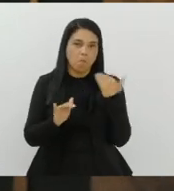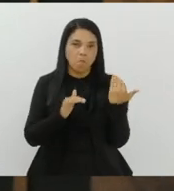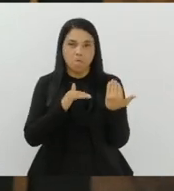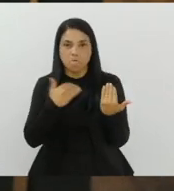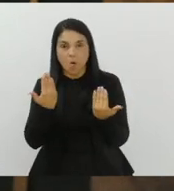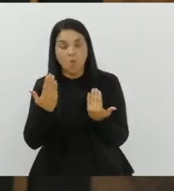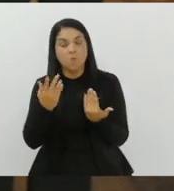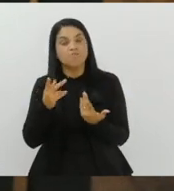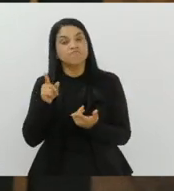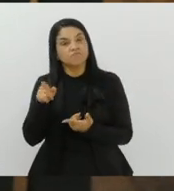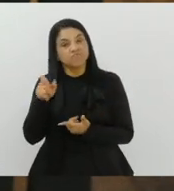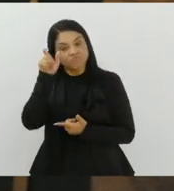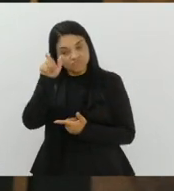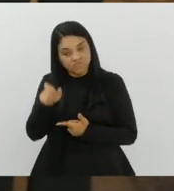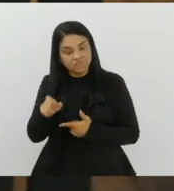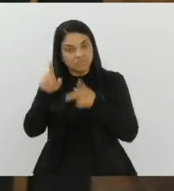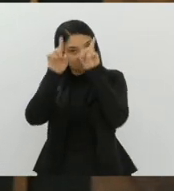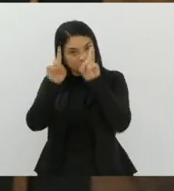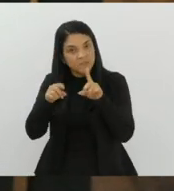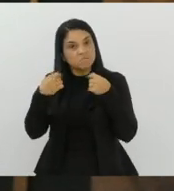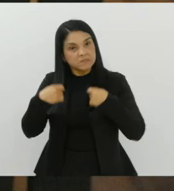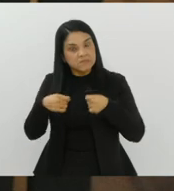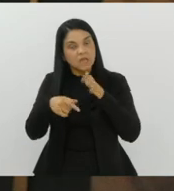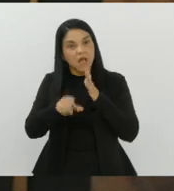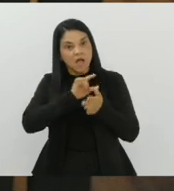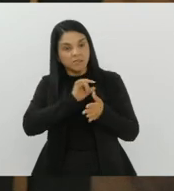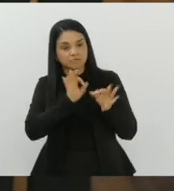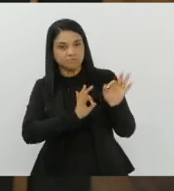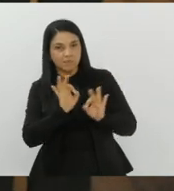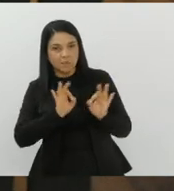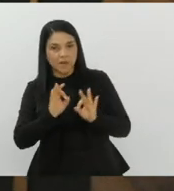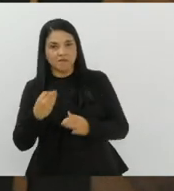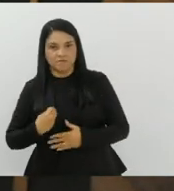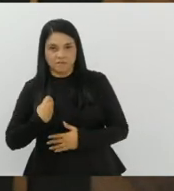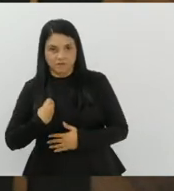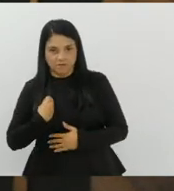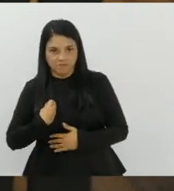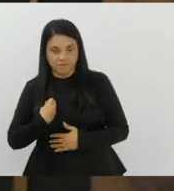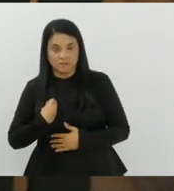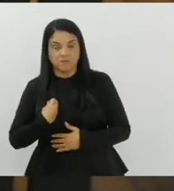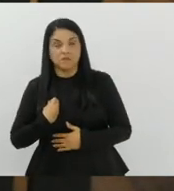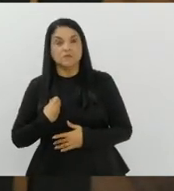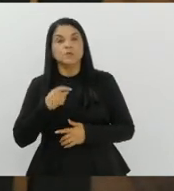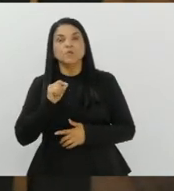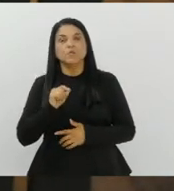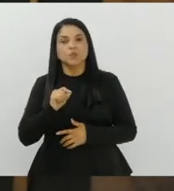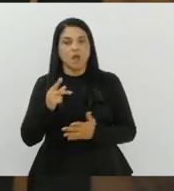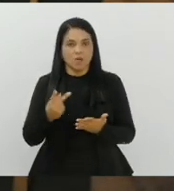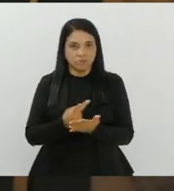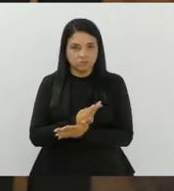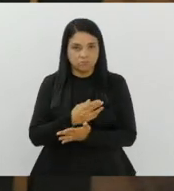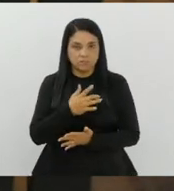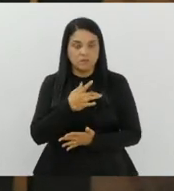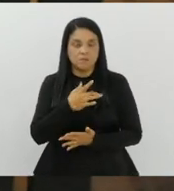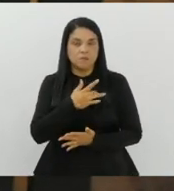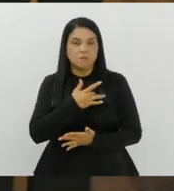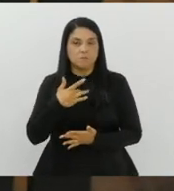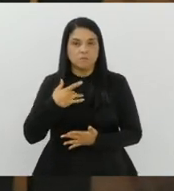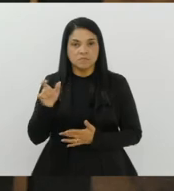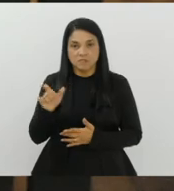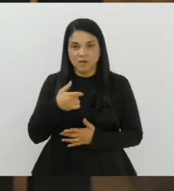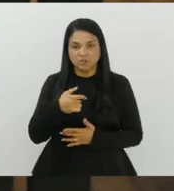precisam estar preparados para sobreviver. E o que está acontecendo é que os planos de saúde, né, estão negando esse